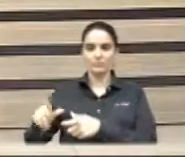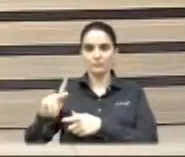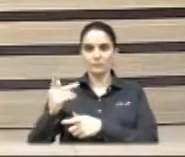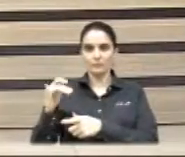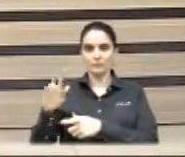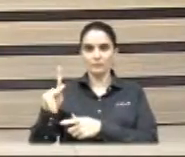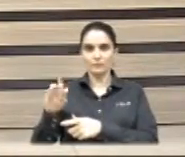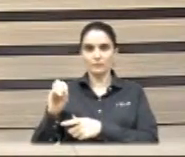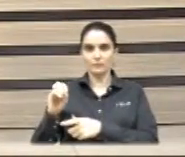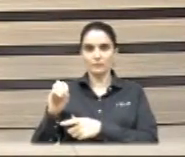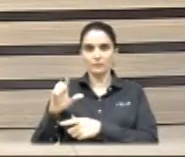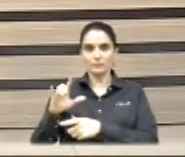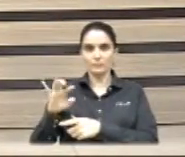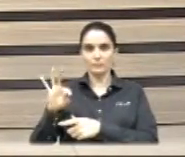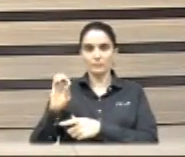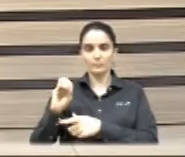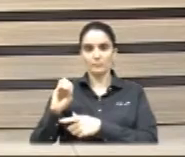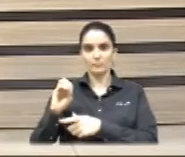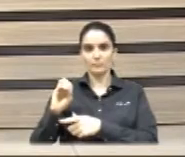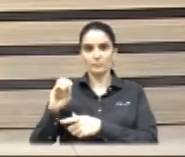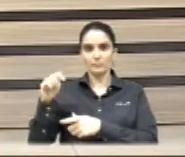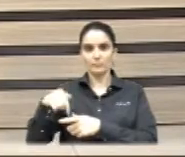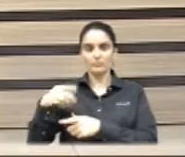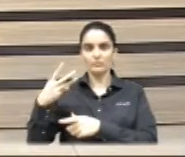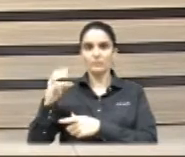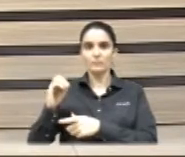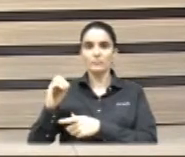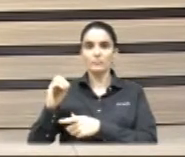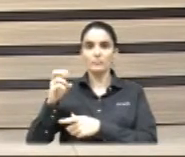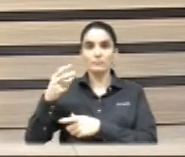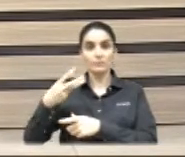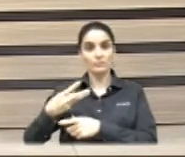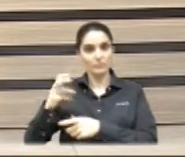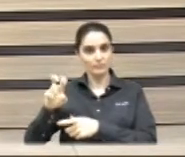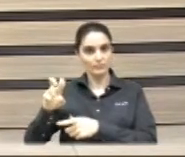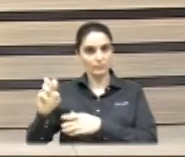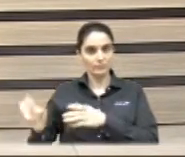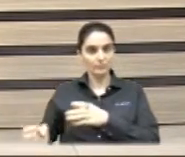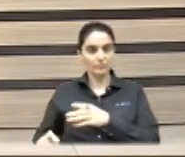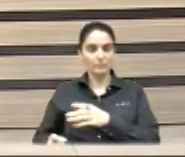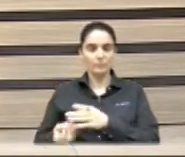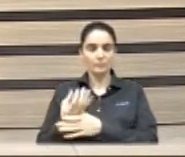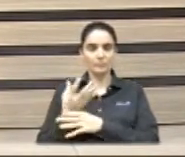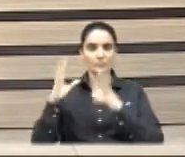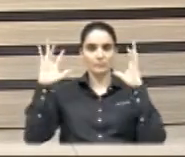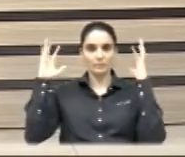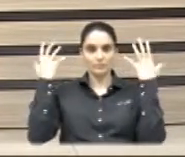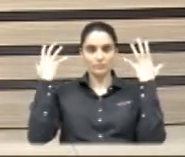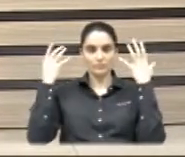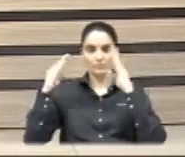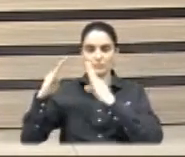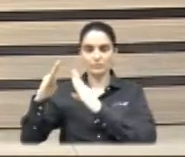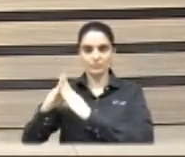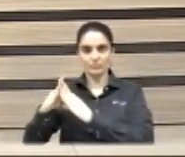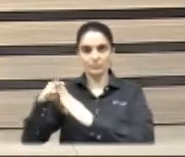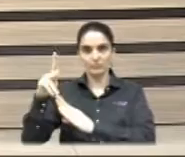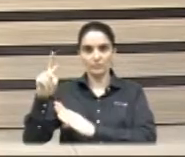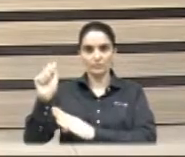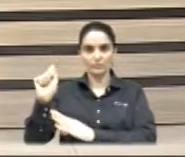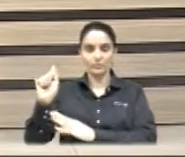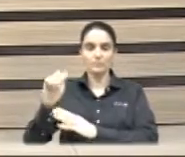pessoas estão celebrando os seus 35 anos de comemoração daquela paróquia que